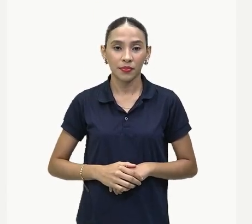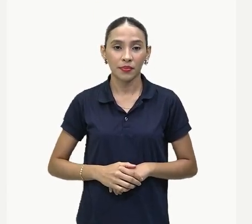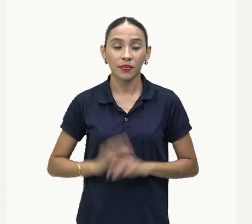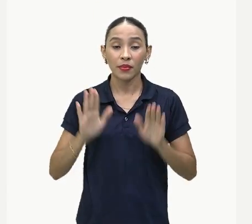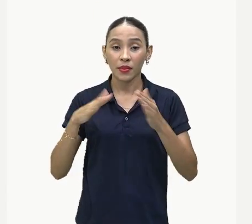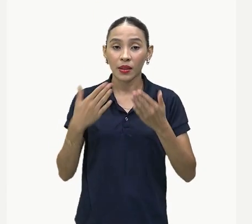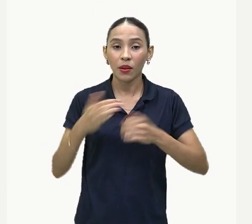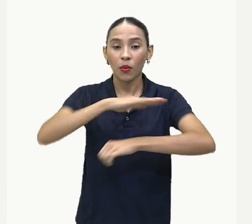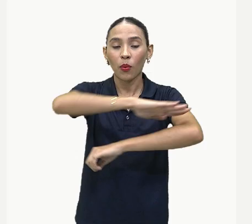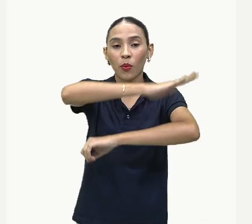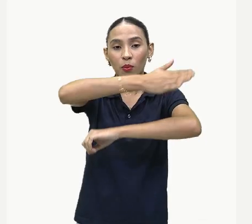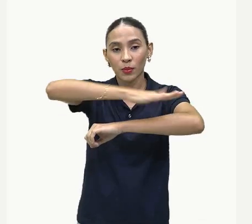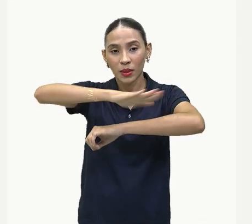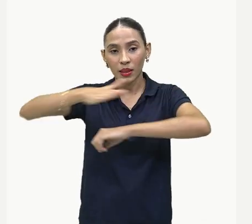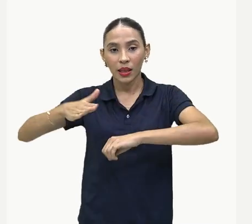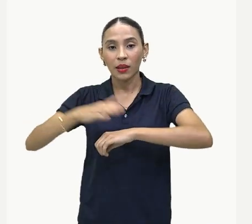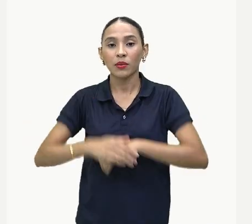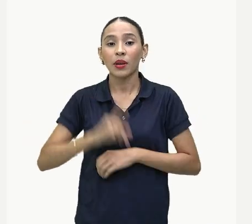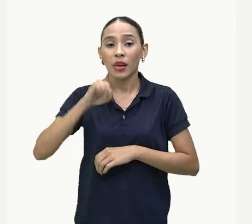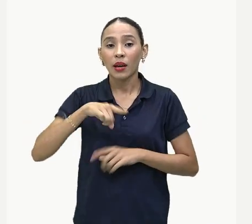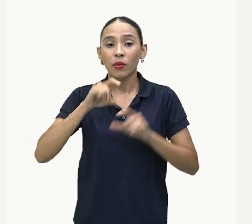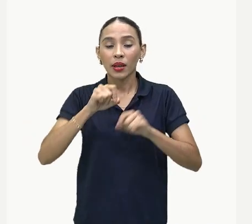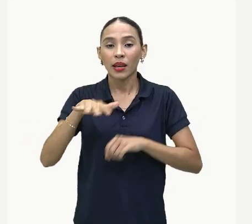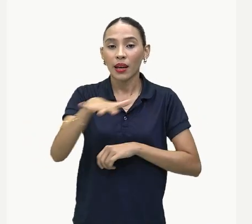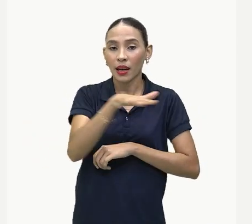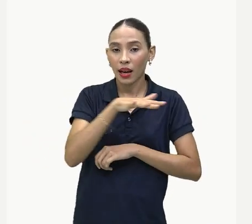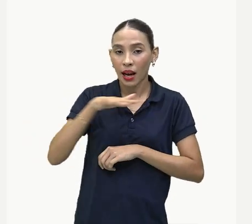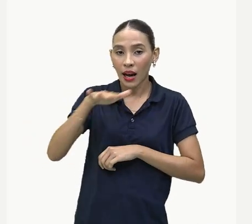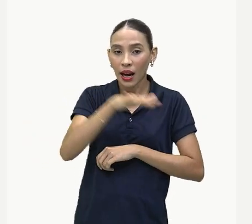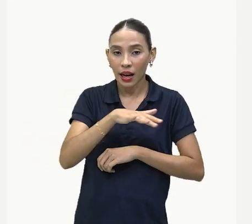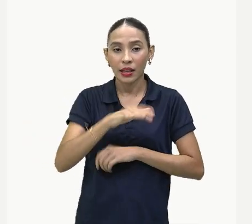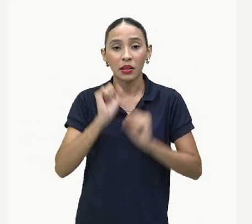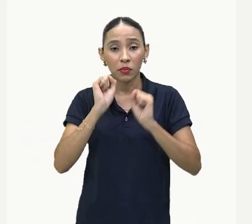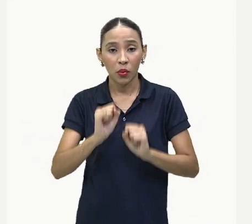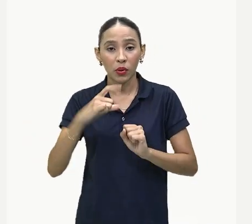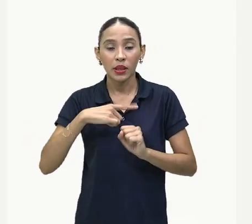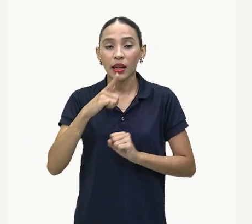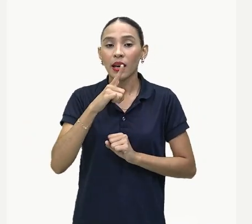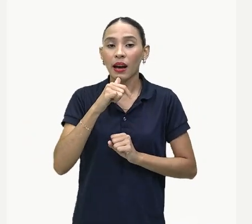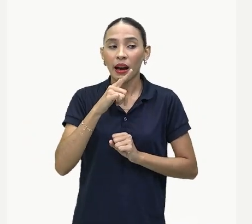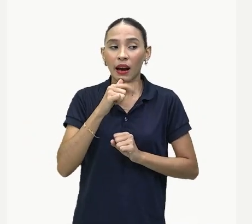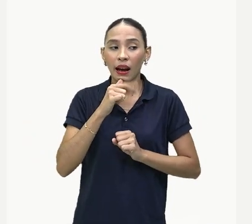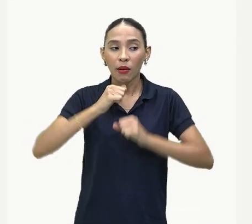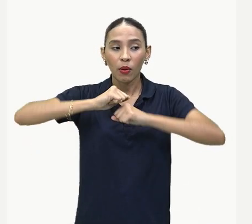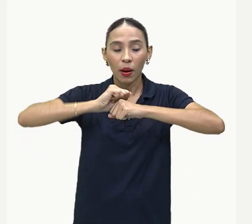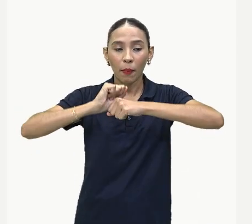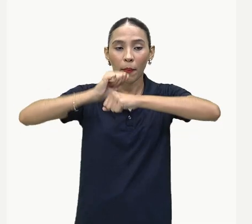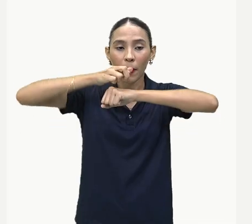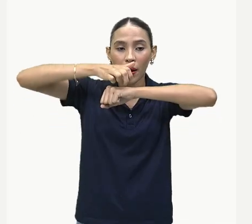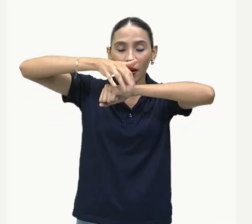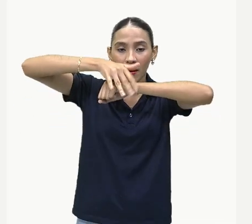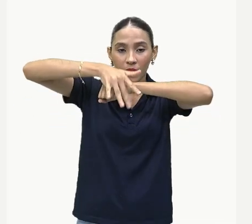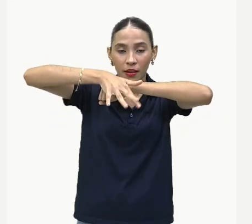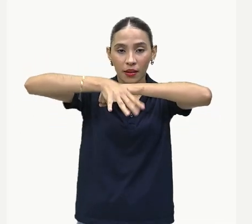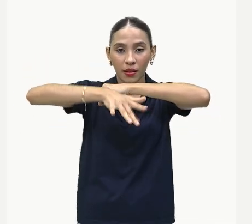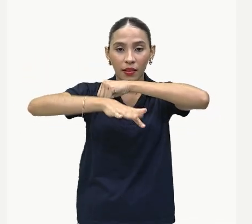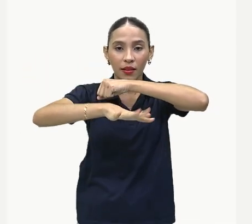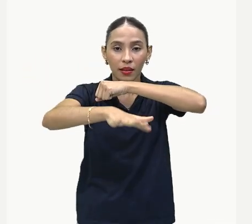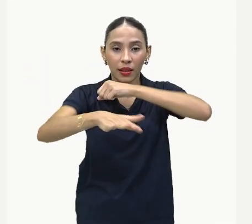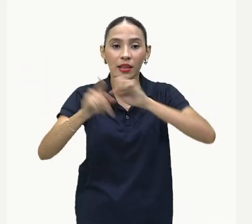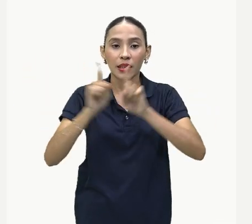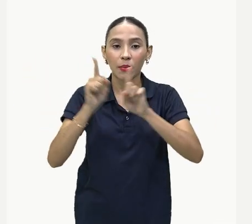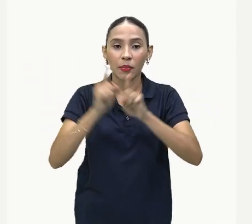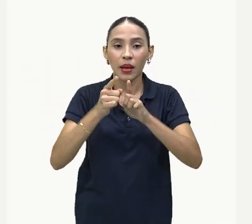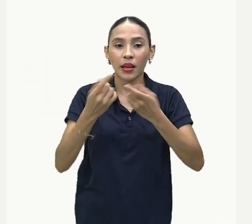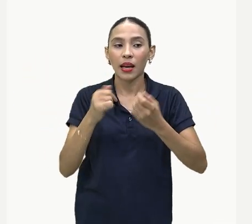Então, os planaltos, eles são áreas de nascente de rios e eles funcionam como